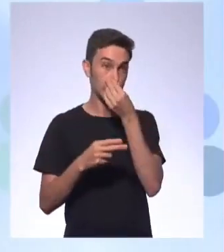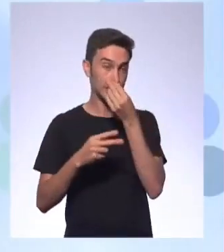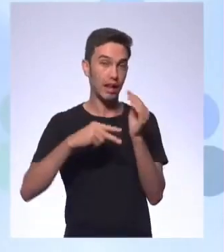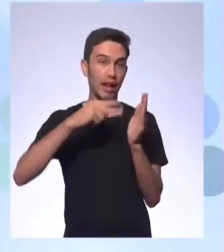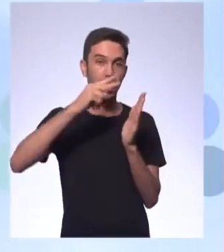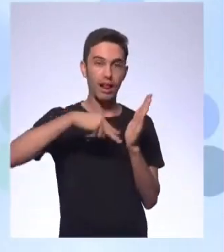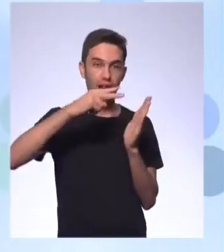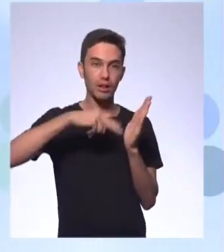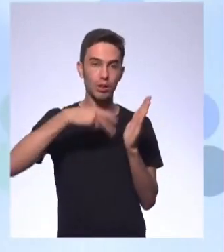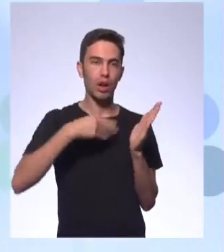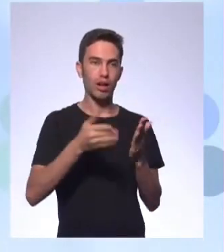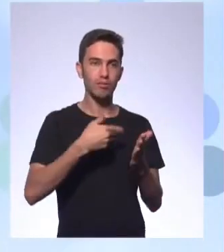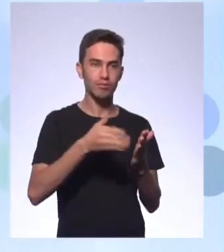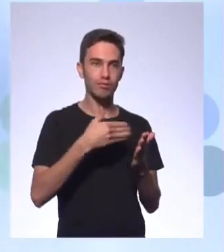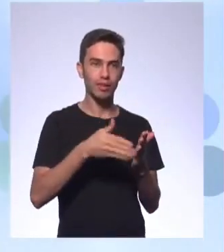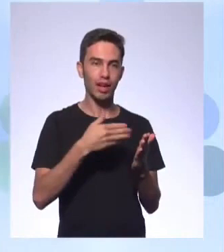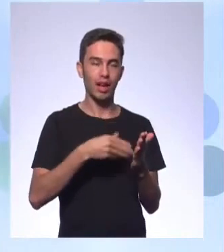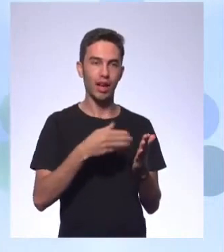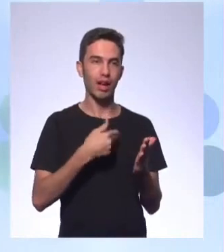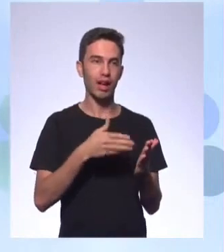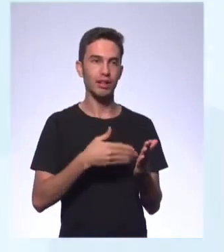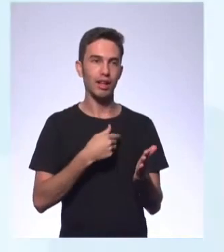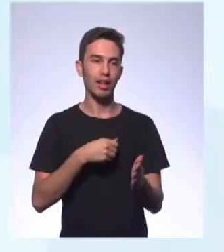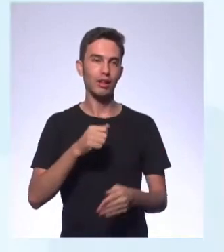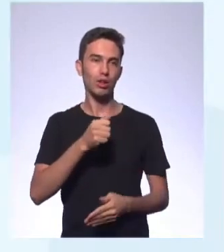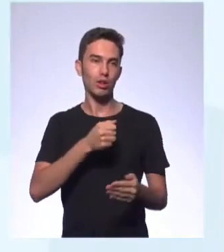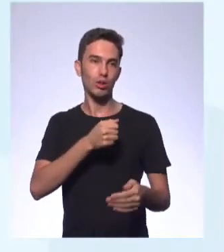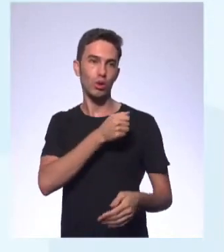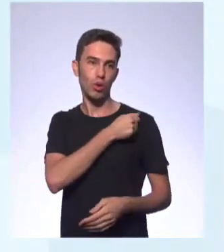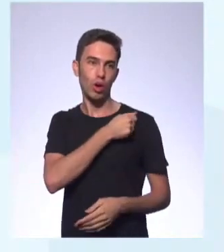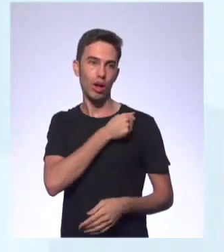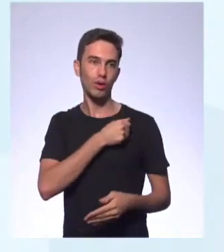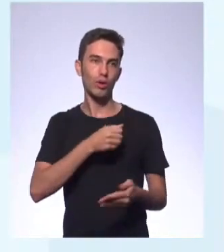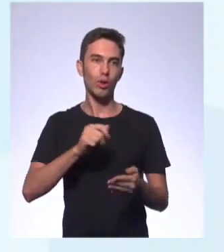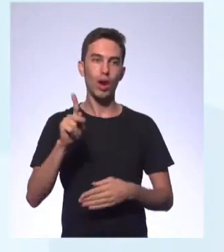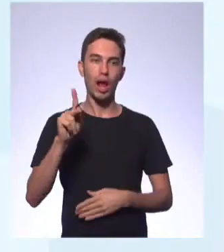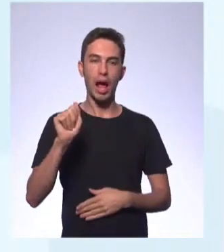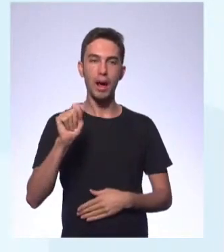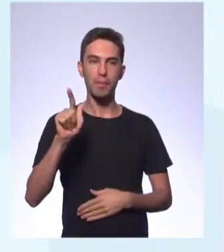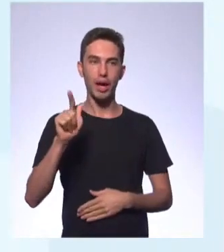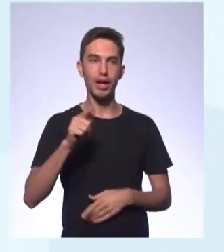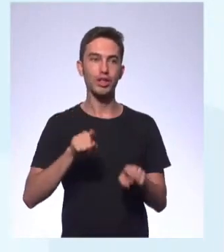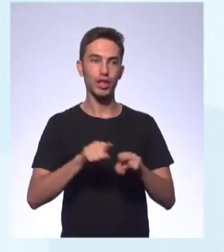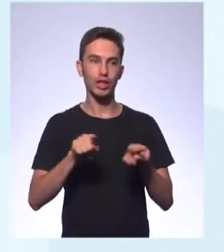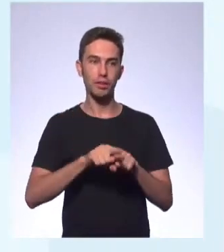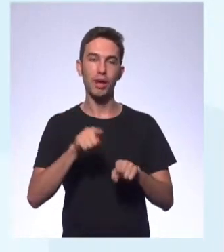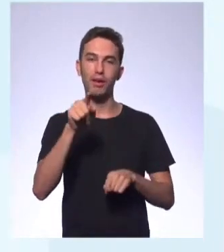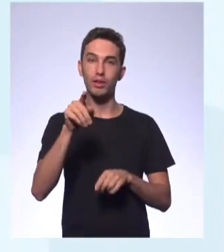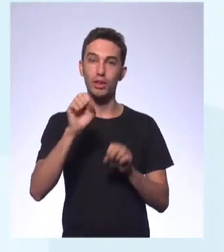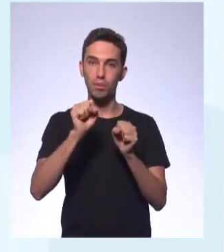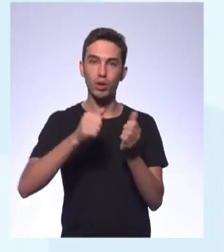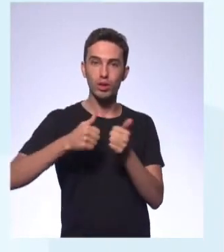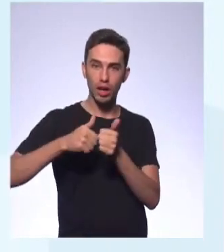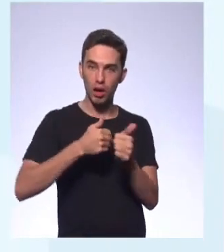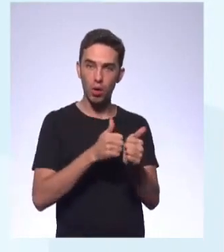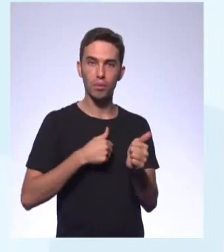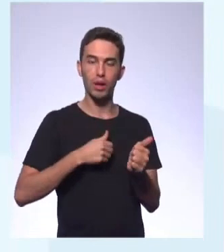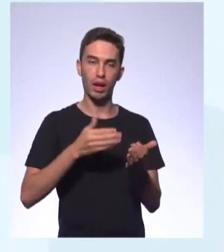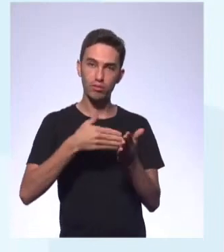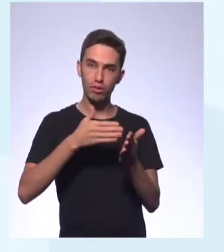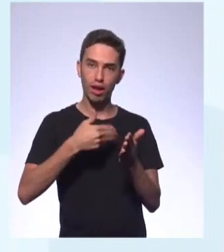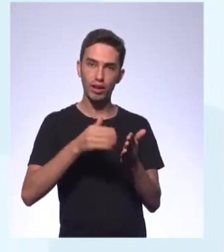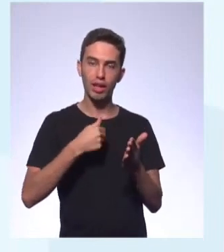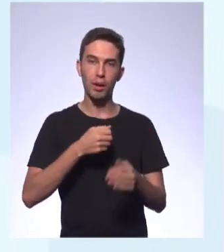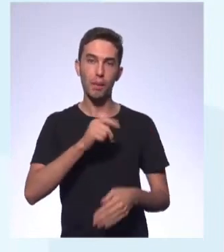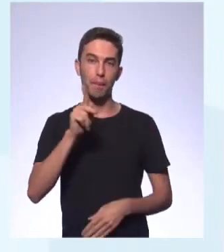está no caderno do aluno. Ó, o caderno do aluno está aparecendo na página 19. Você pode acompanhar a leitura pelo caderno, Aprender Sempre, volume 3,